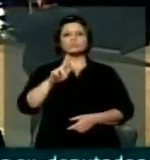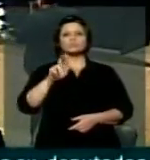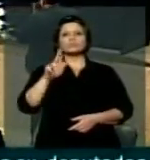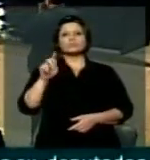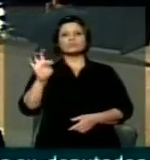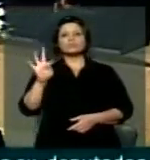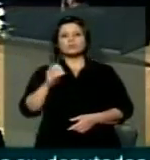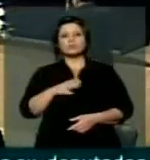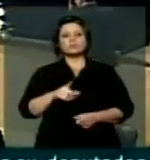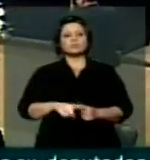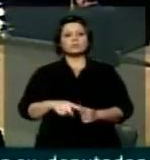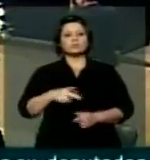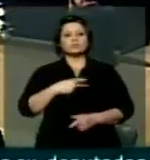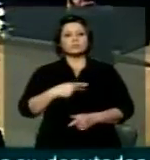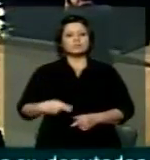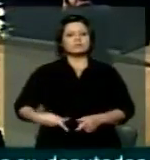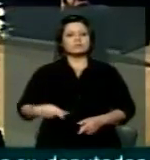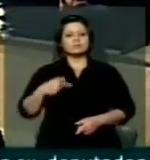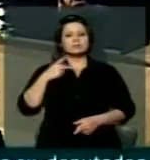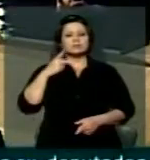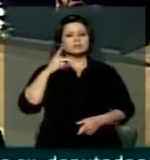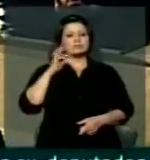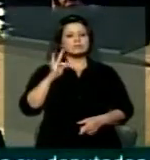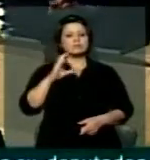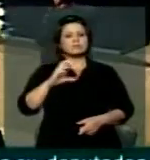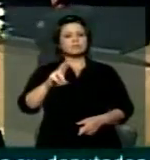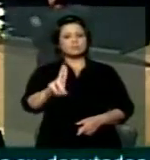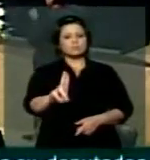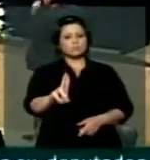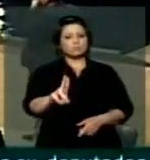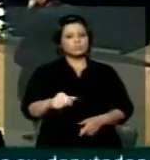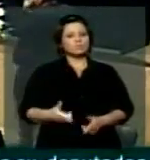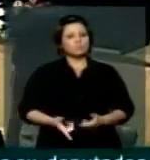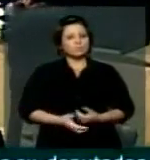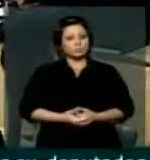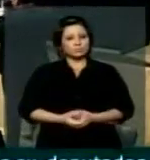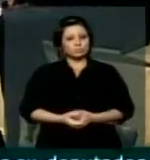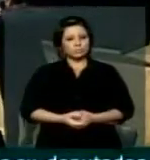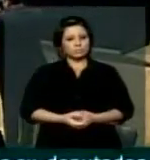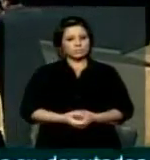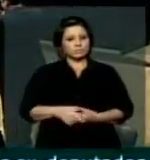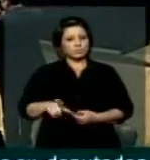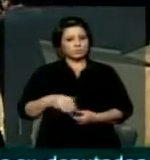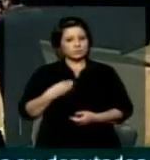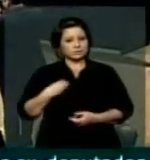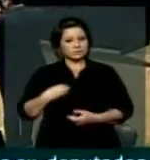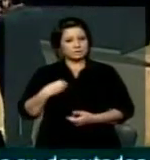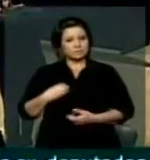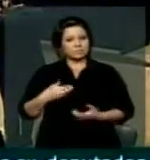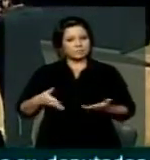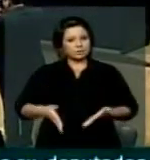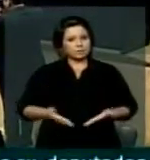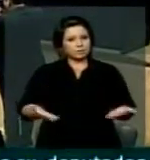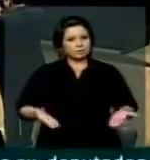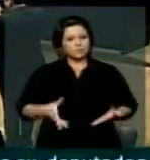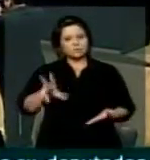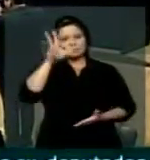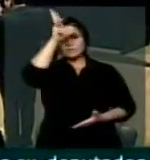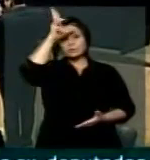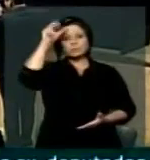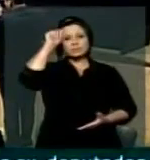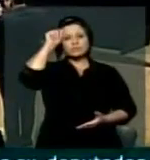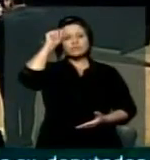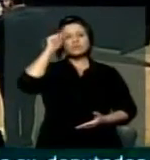meu conterrâneo, presidente do TCU, a quem agradecemos a distinção da presença, prefeito